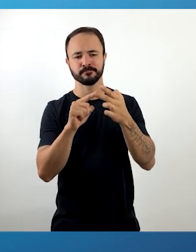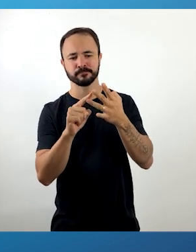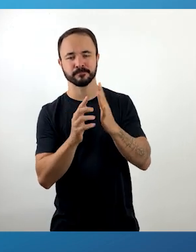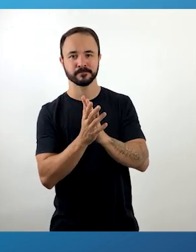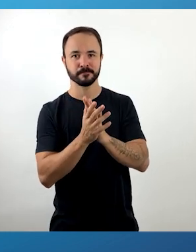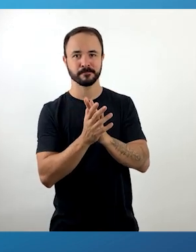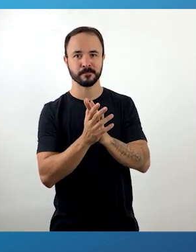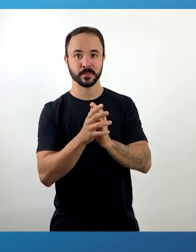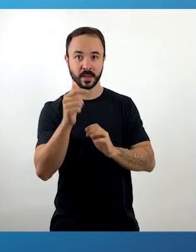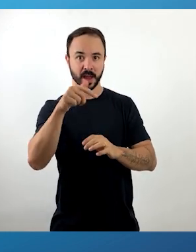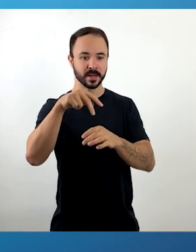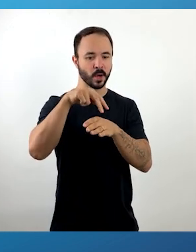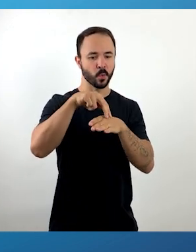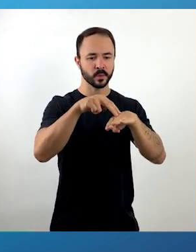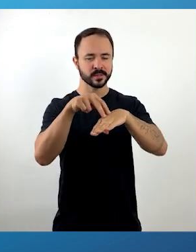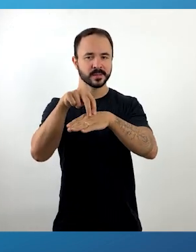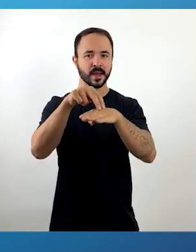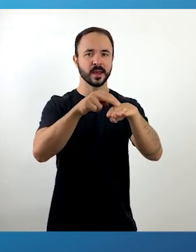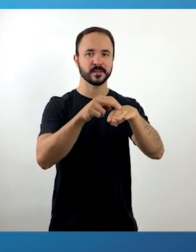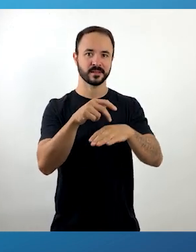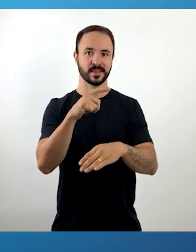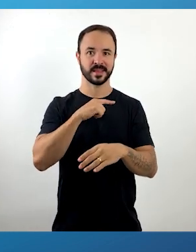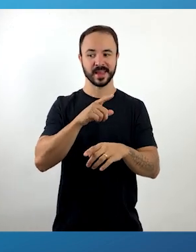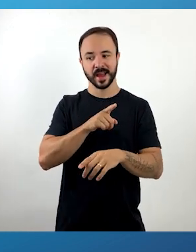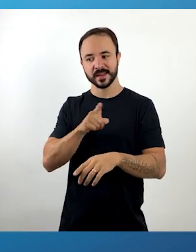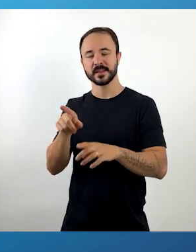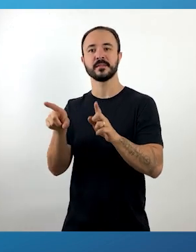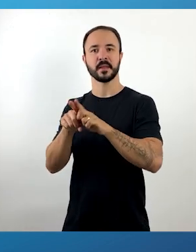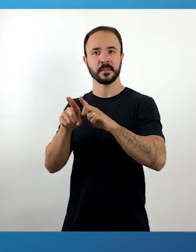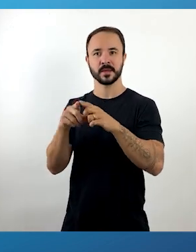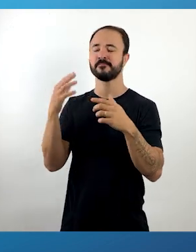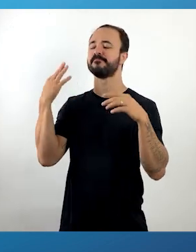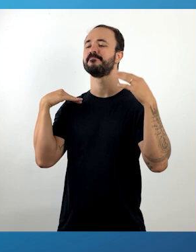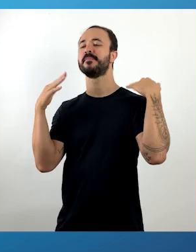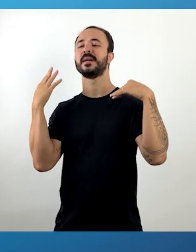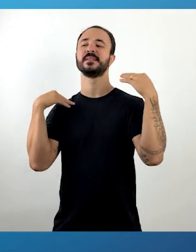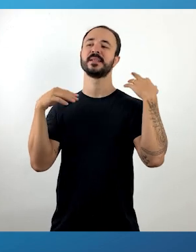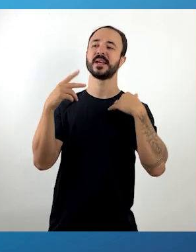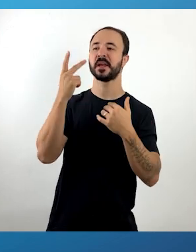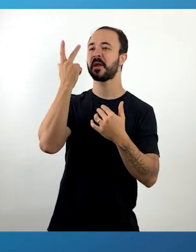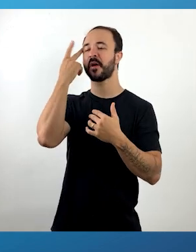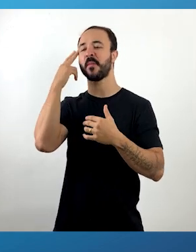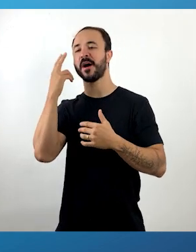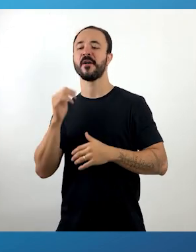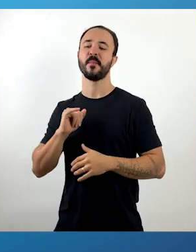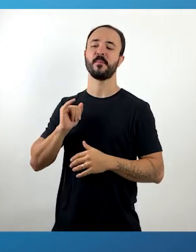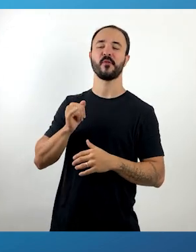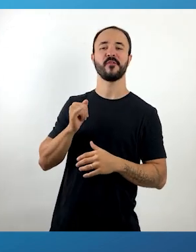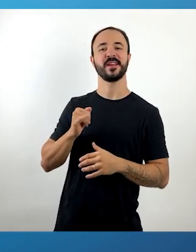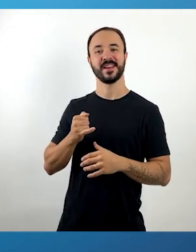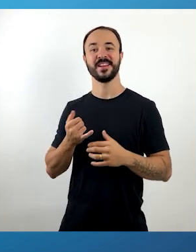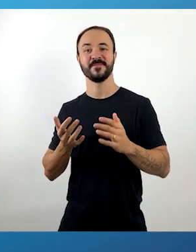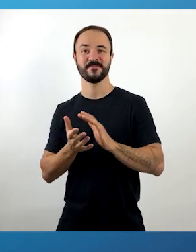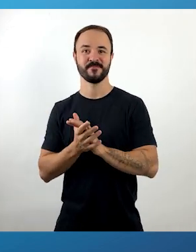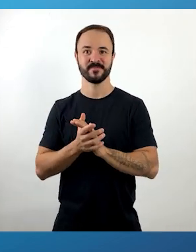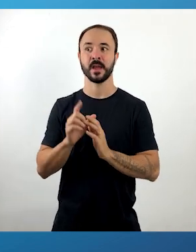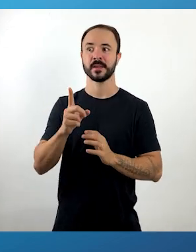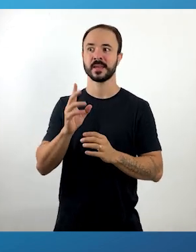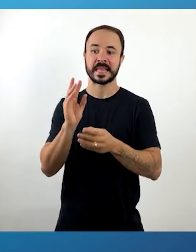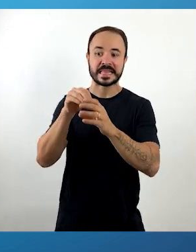o skate ele está presente dentro das práticas corporais de Aventura nós vamos tratar ele como uma prática corporal de